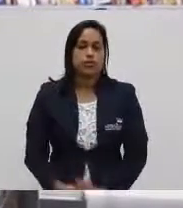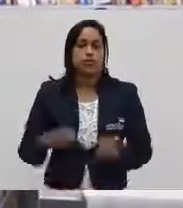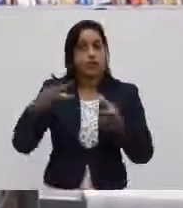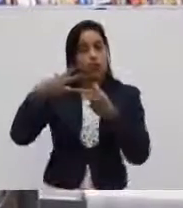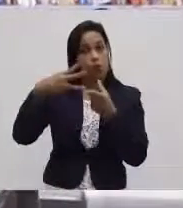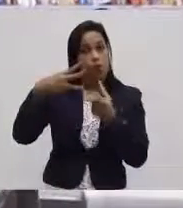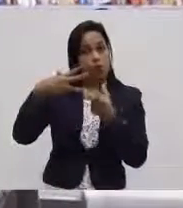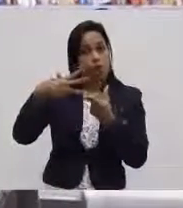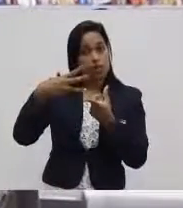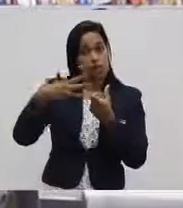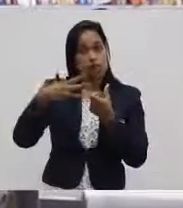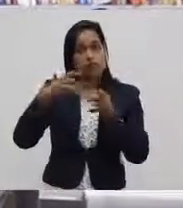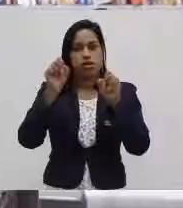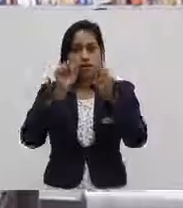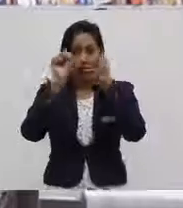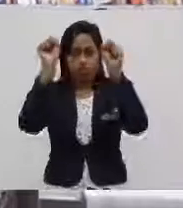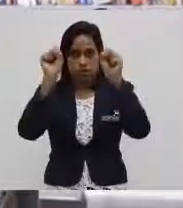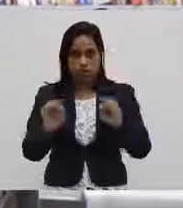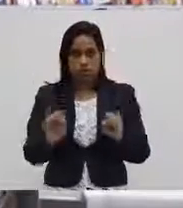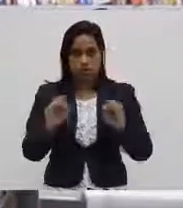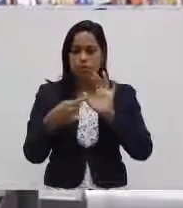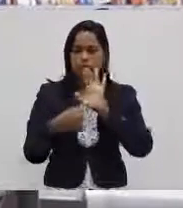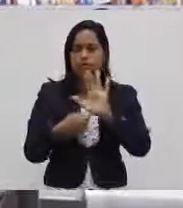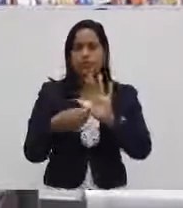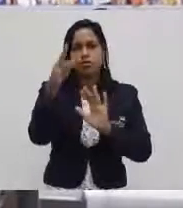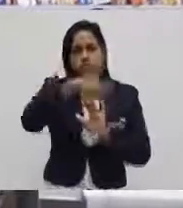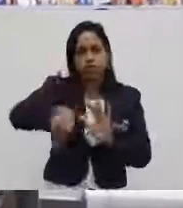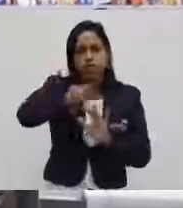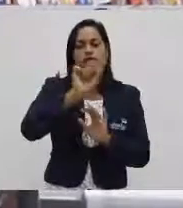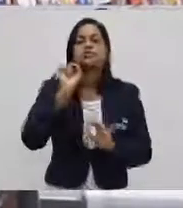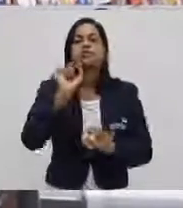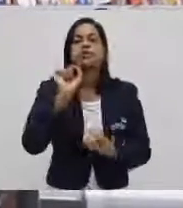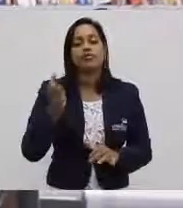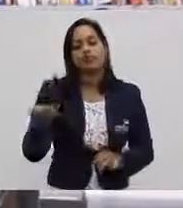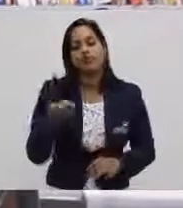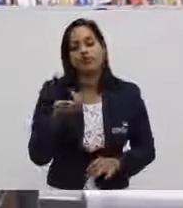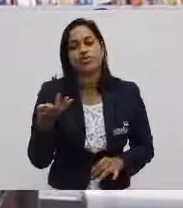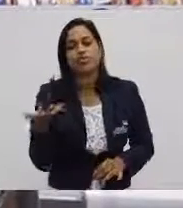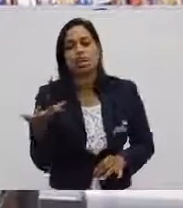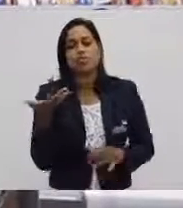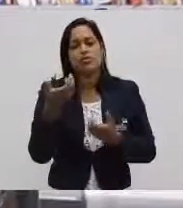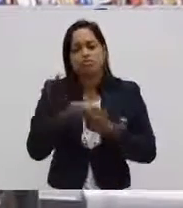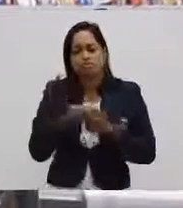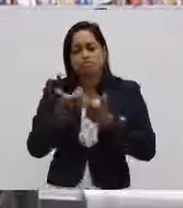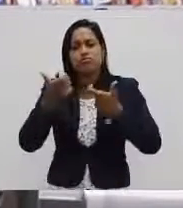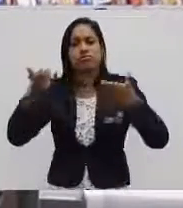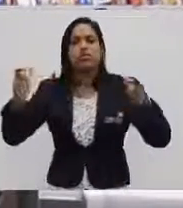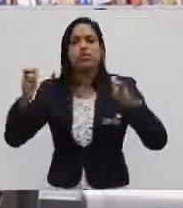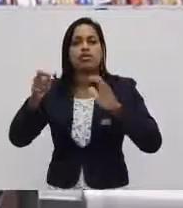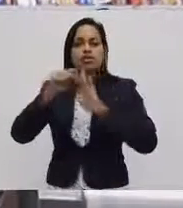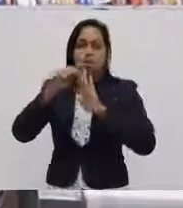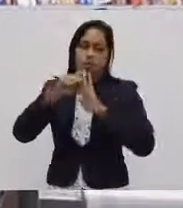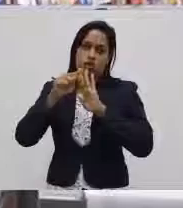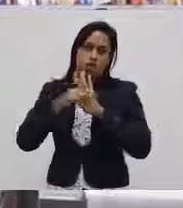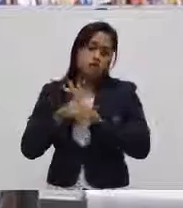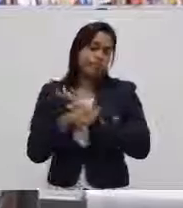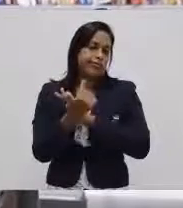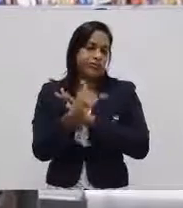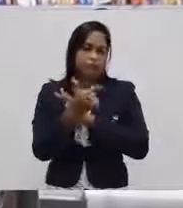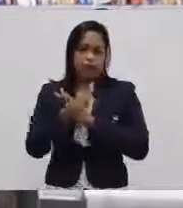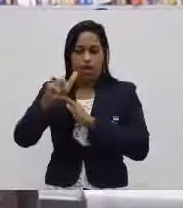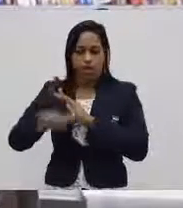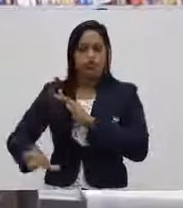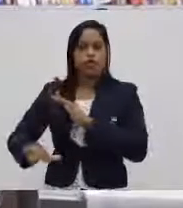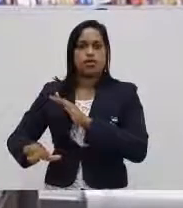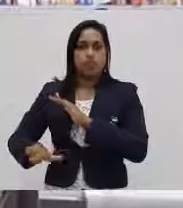O terceiro e último tipo de sistema que eu trouxe para vocês chama sistema de produção de grandes projetos sem repetição, onde o